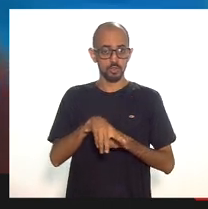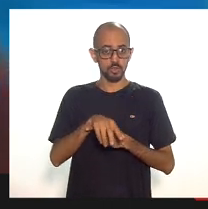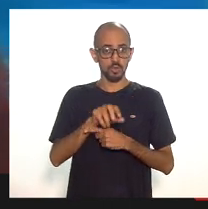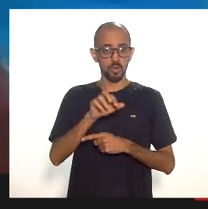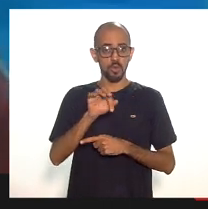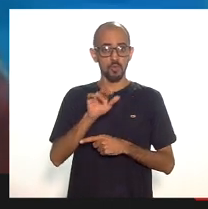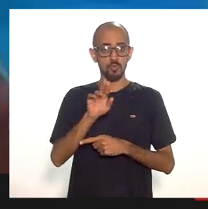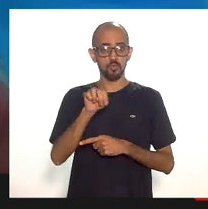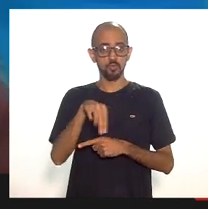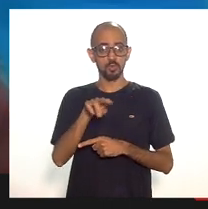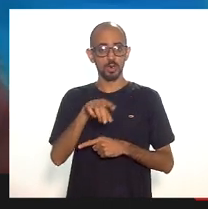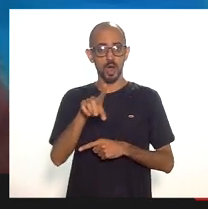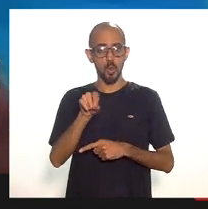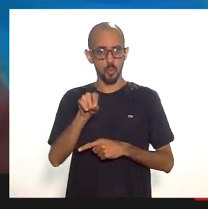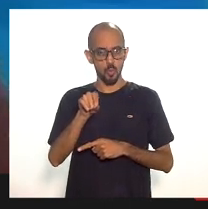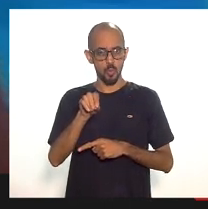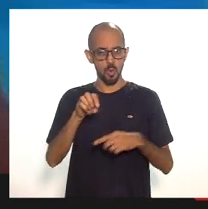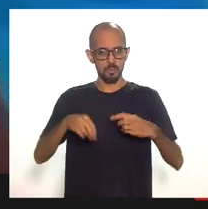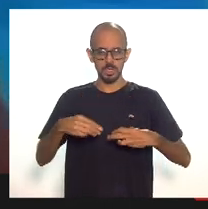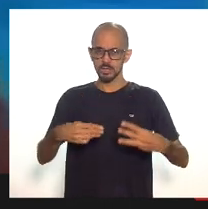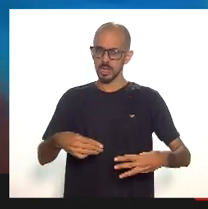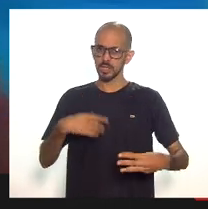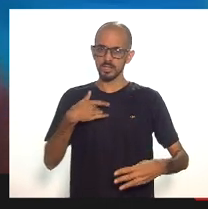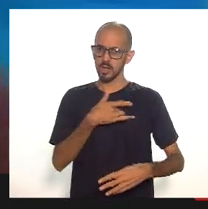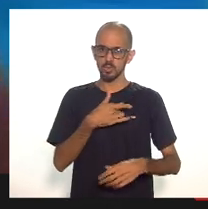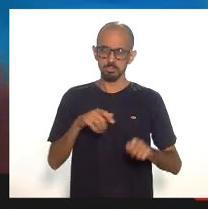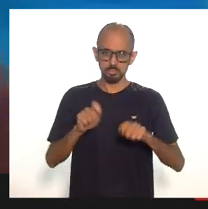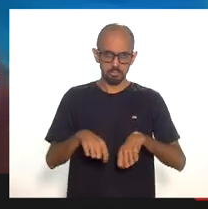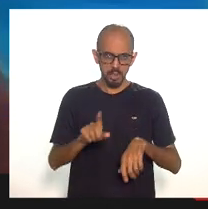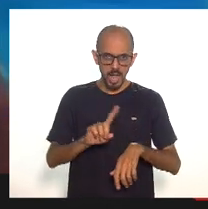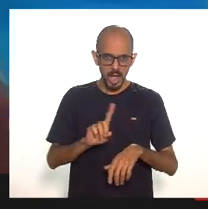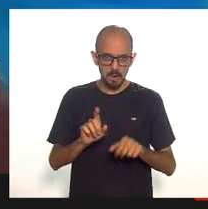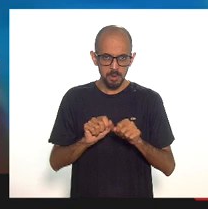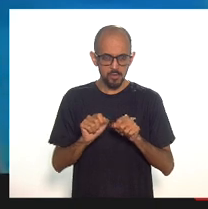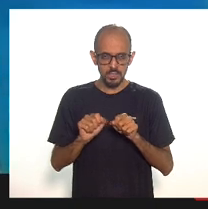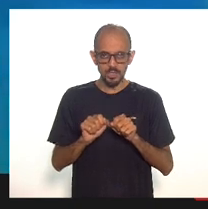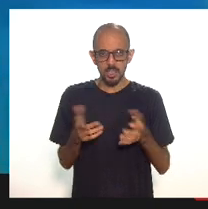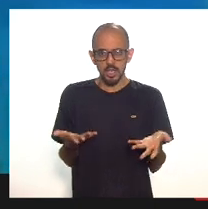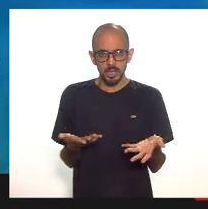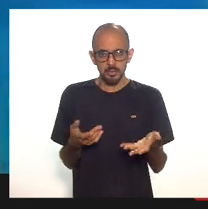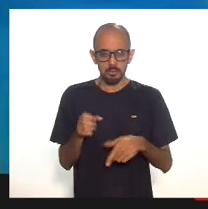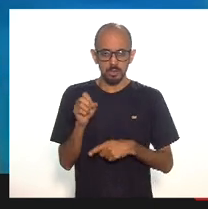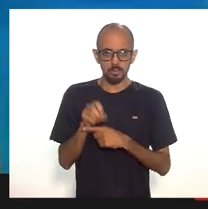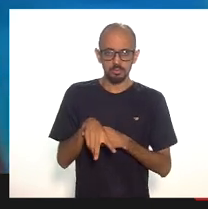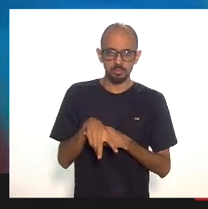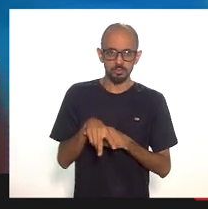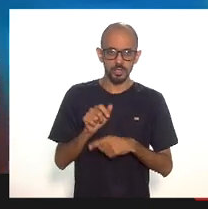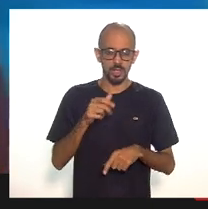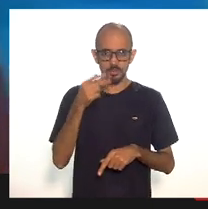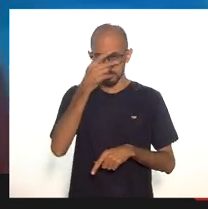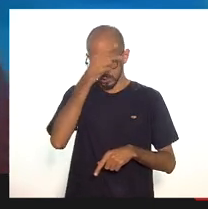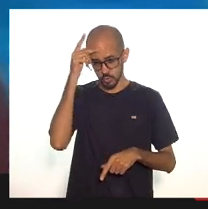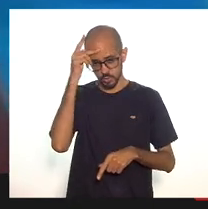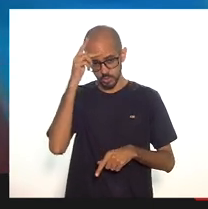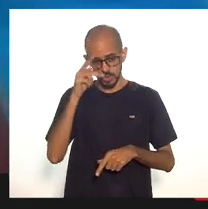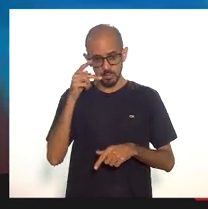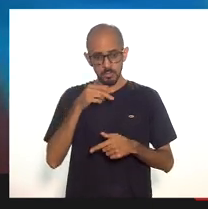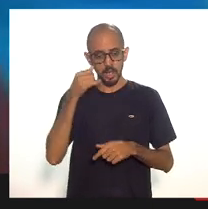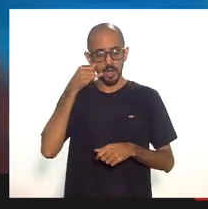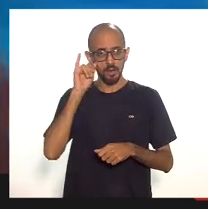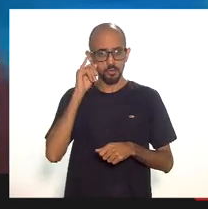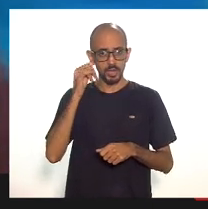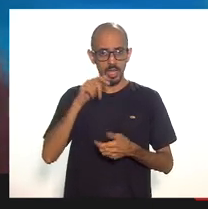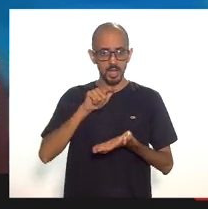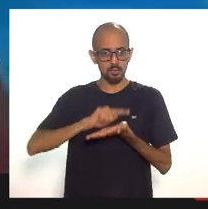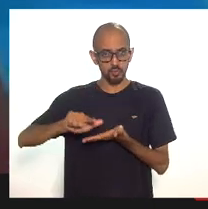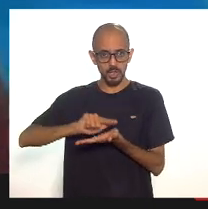tem agilidade no momento de pandemia para contratar essas pessoas, para que esses 730, pelo menos esses leitos, para evitar que